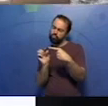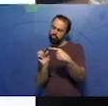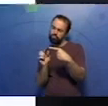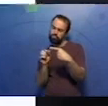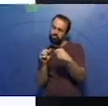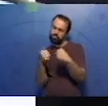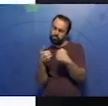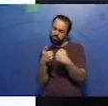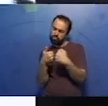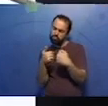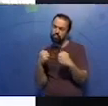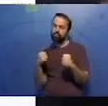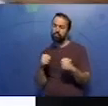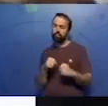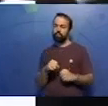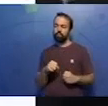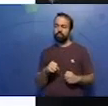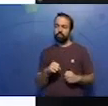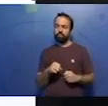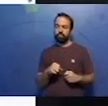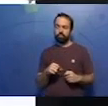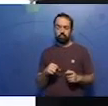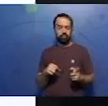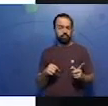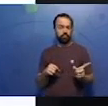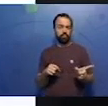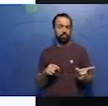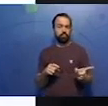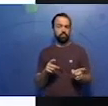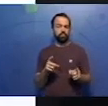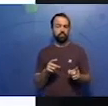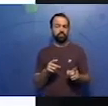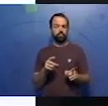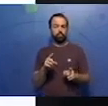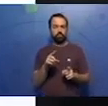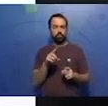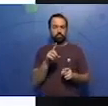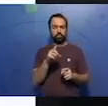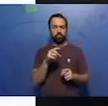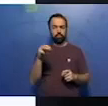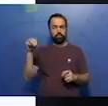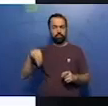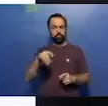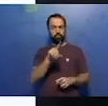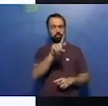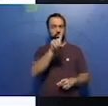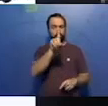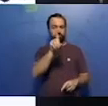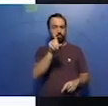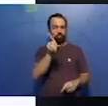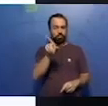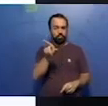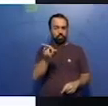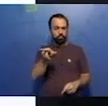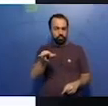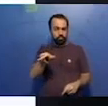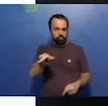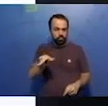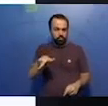pertinho. E o ponteiro dos minutos partiu daqui do 12, fazendo a